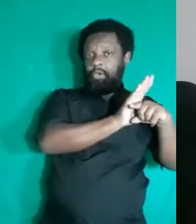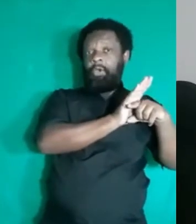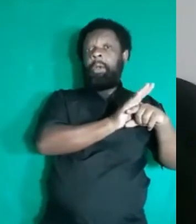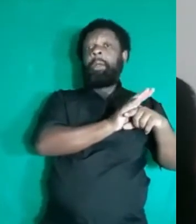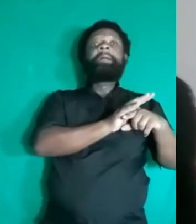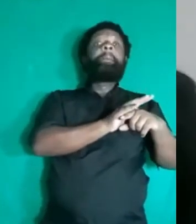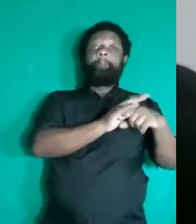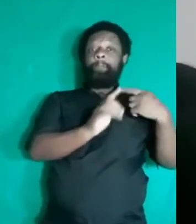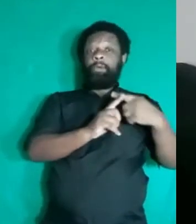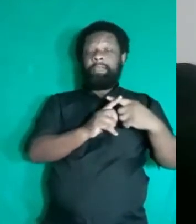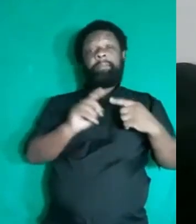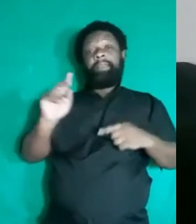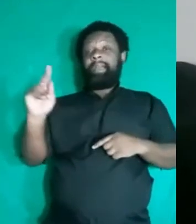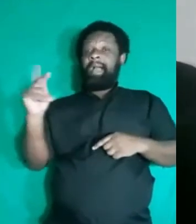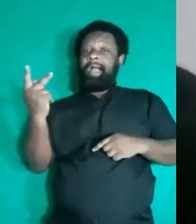Cl-